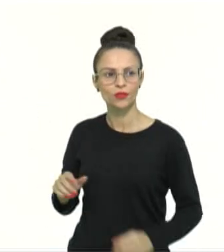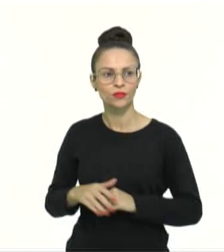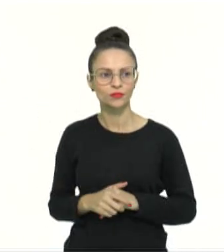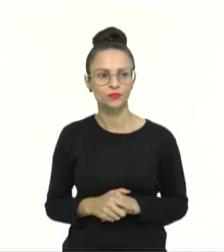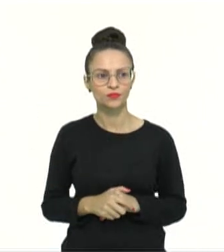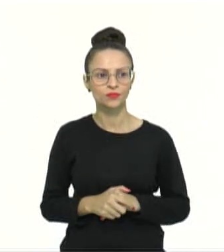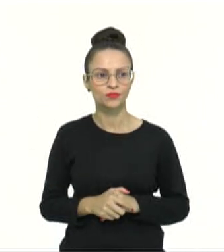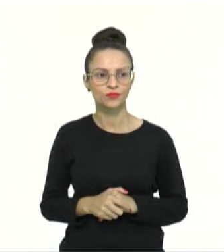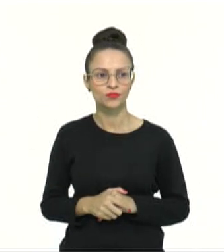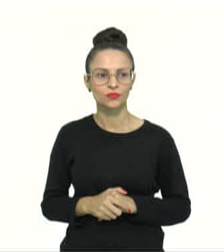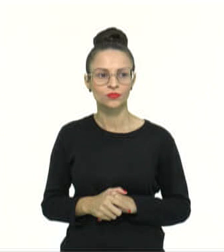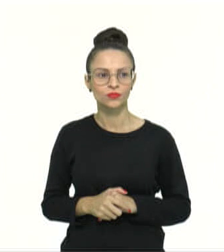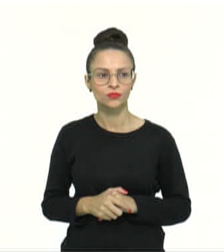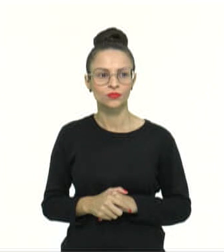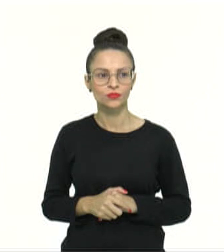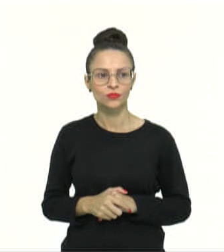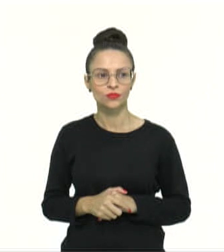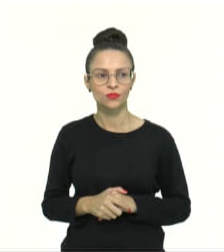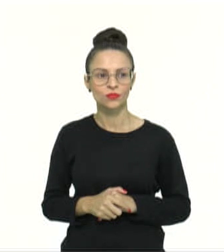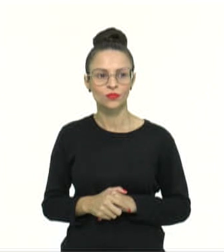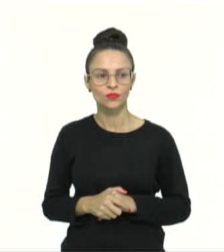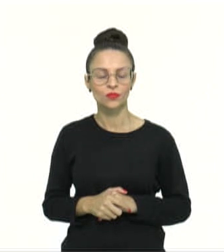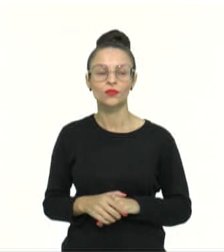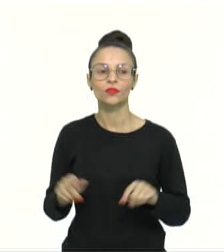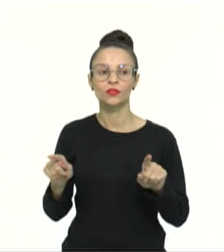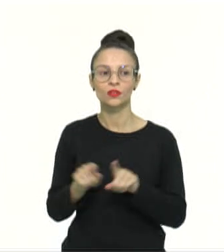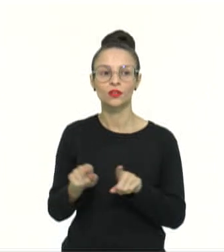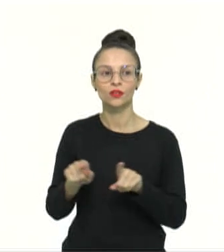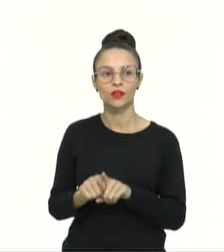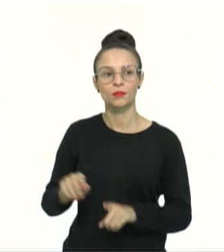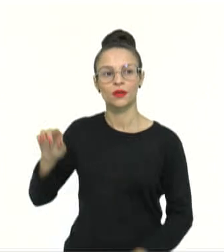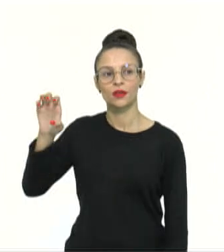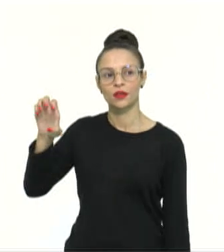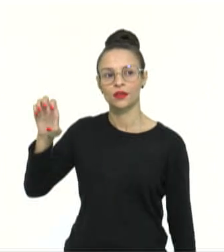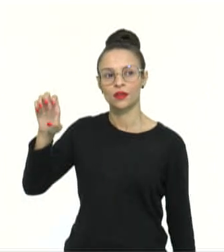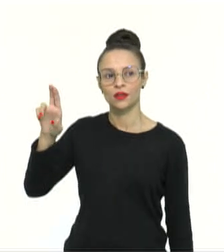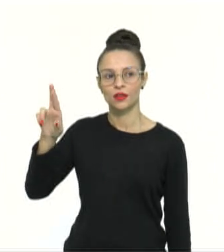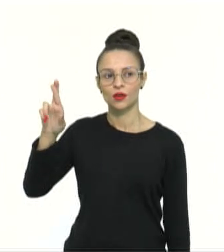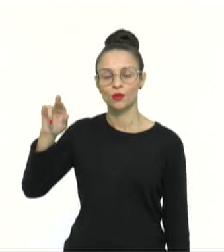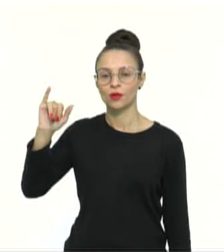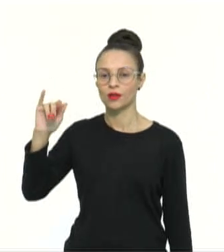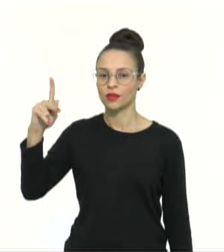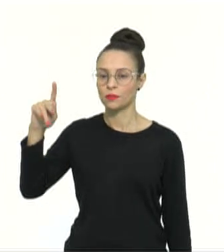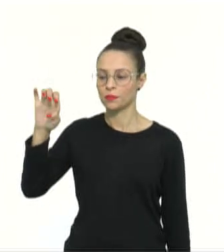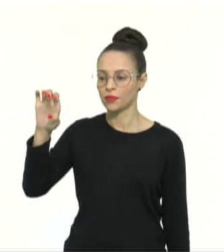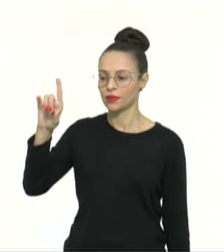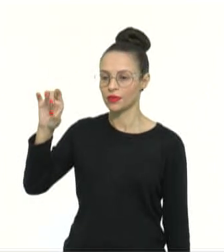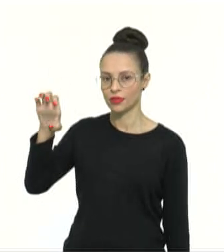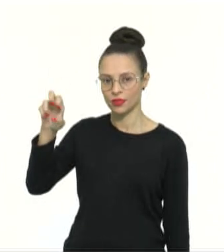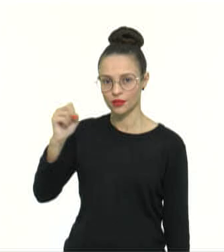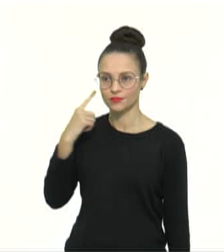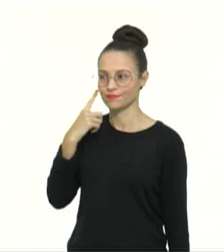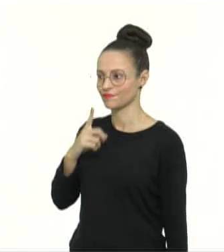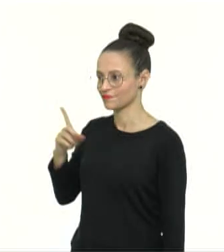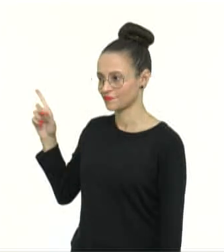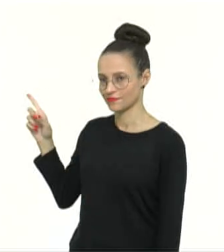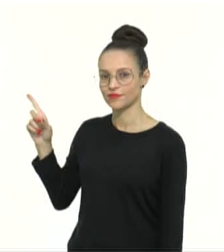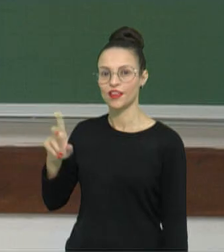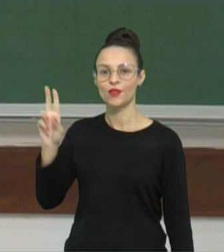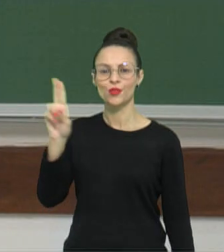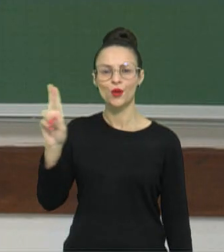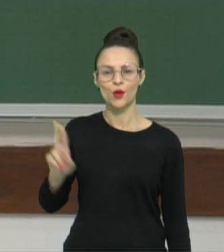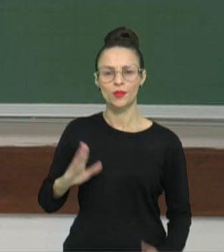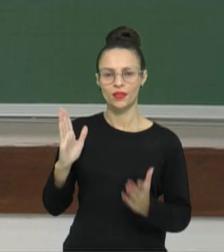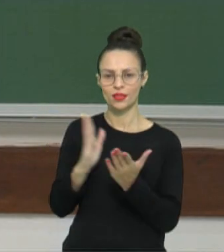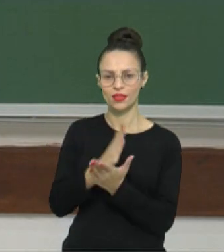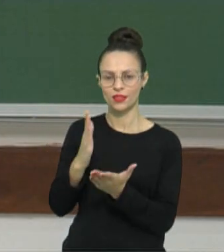os Persas, e temos o Eurípides, As Bacantes, Medeia e as Troianas, são algumas das obras